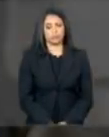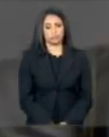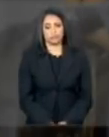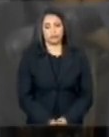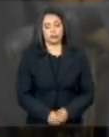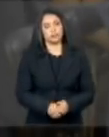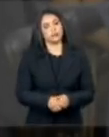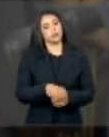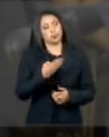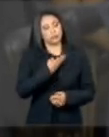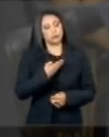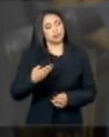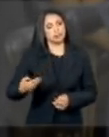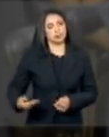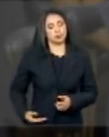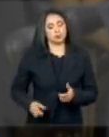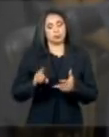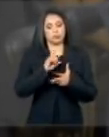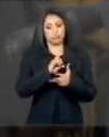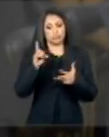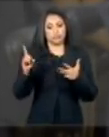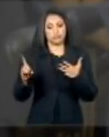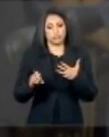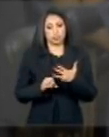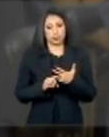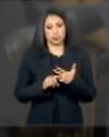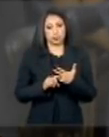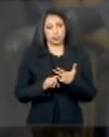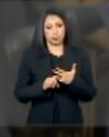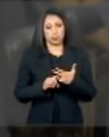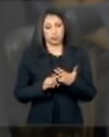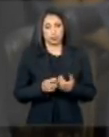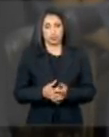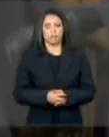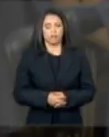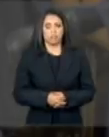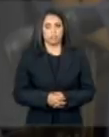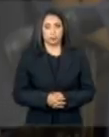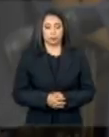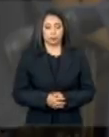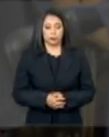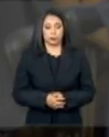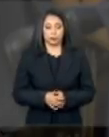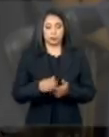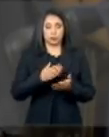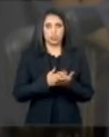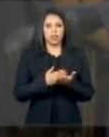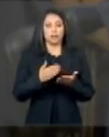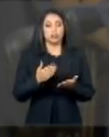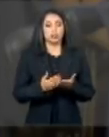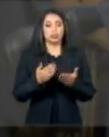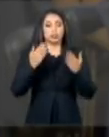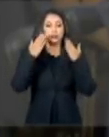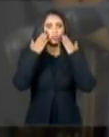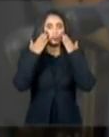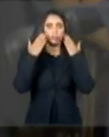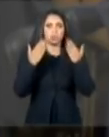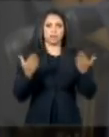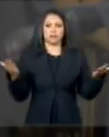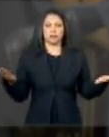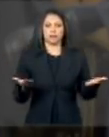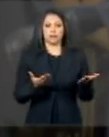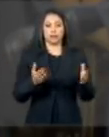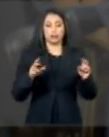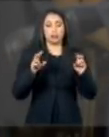público e aqui iniciou excelências essa apresentação com uma frase